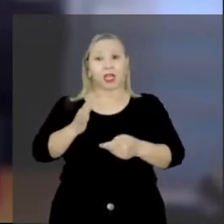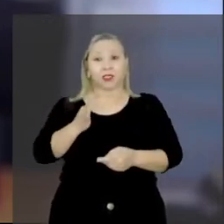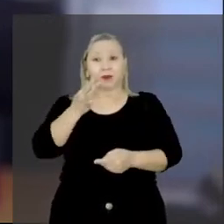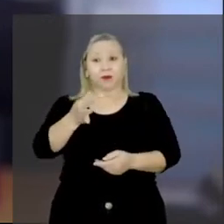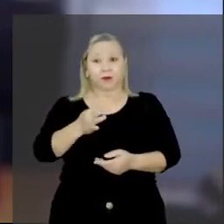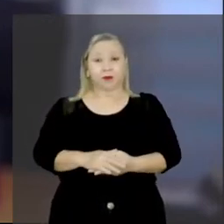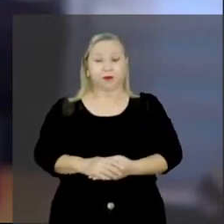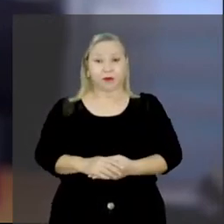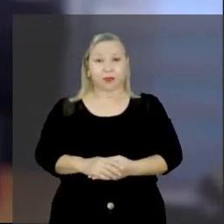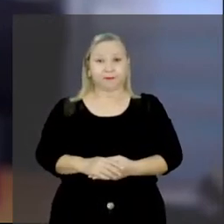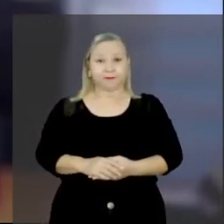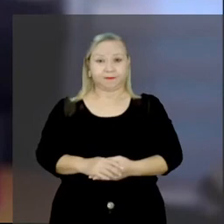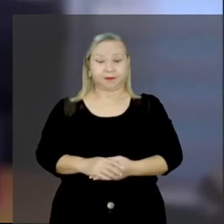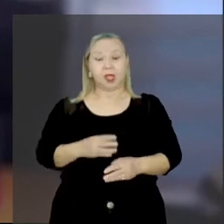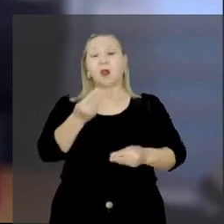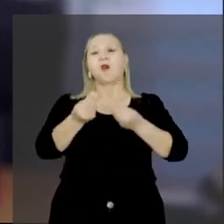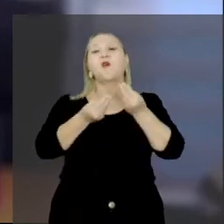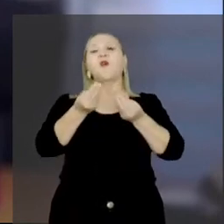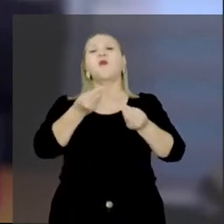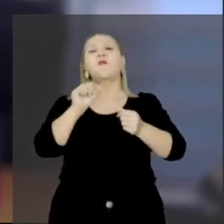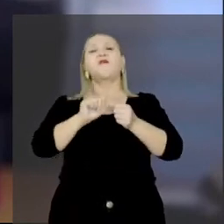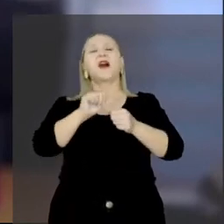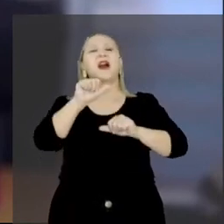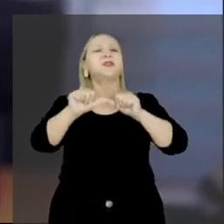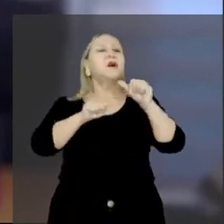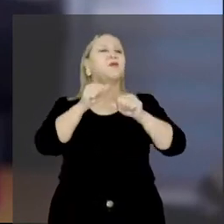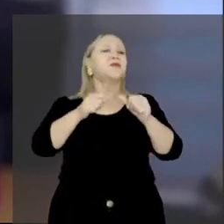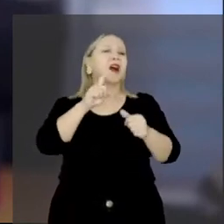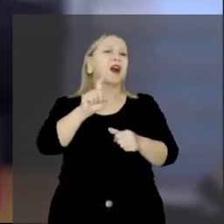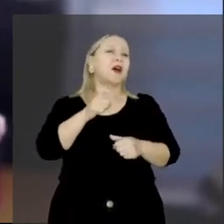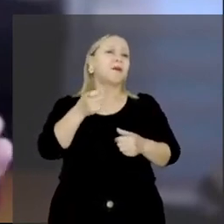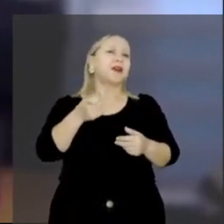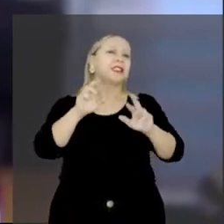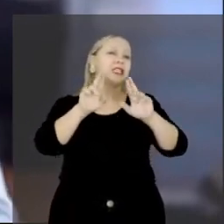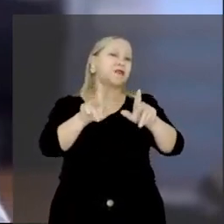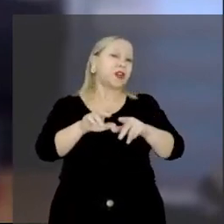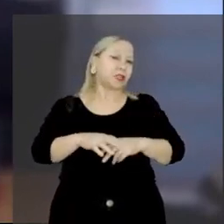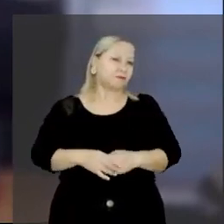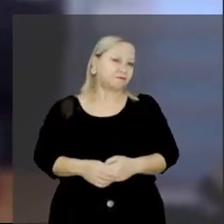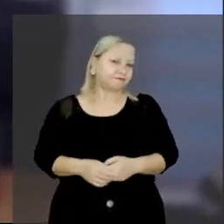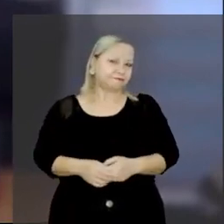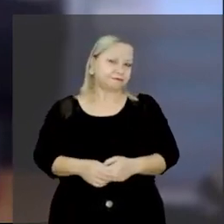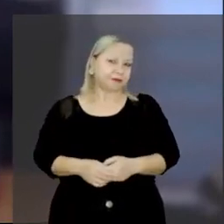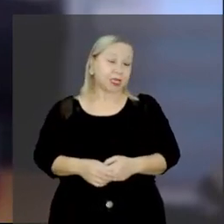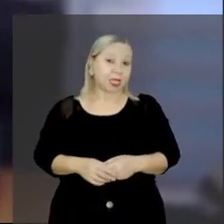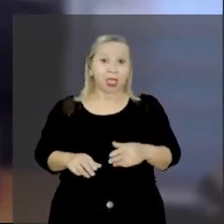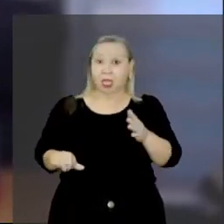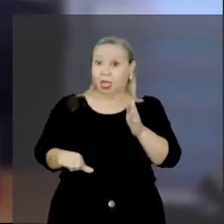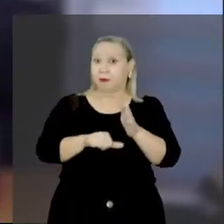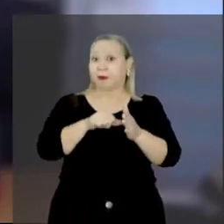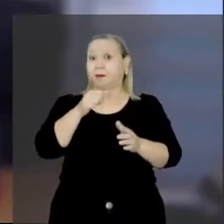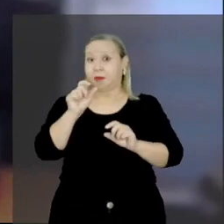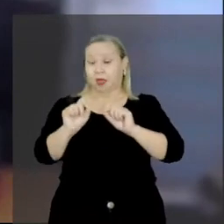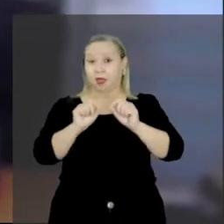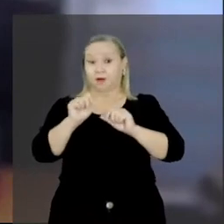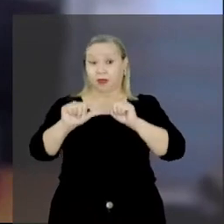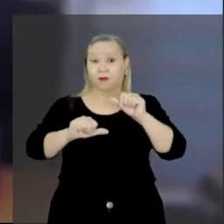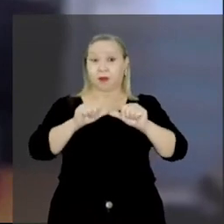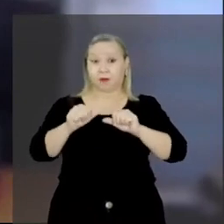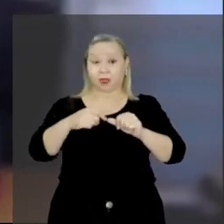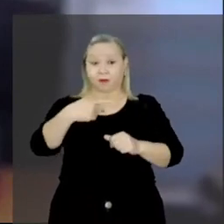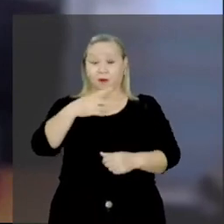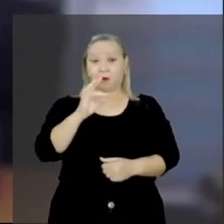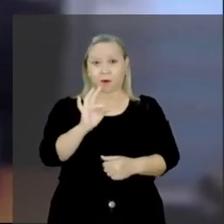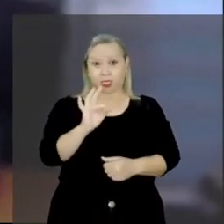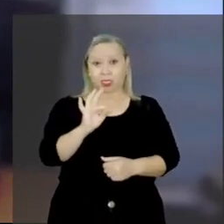e de combate à corrupção foi feito no PT. Qual era a diferença entre o nosso governo e agora? É que o nosso governo,